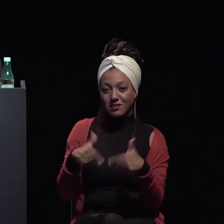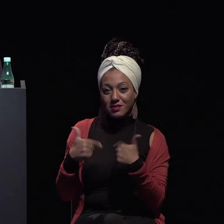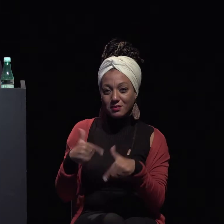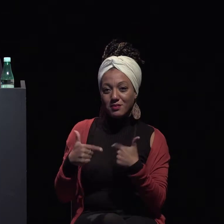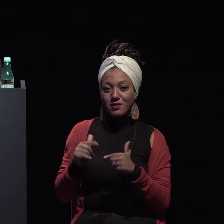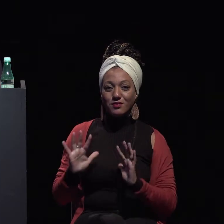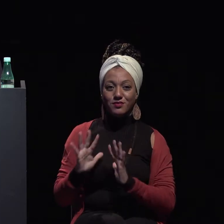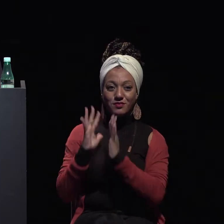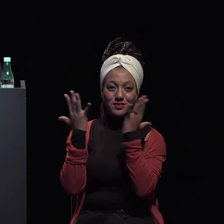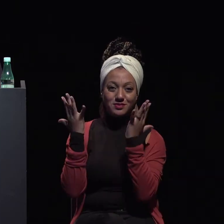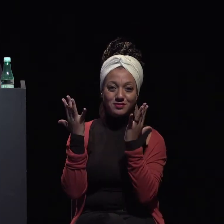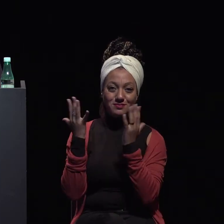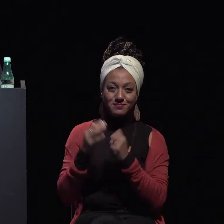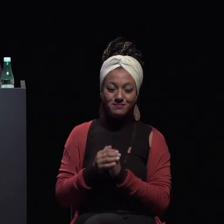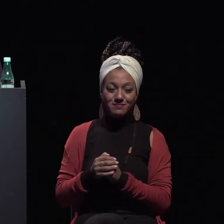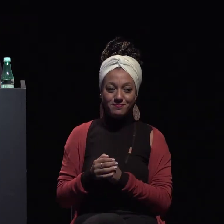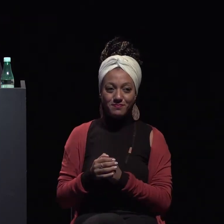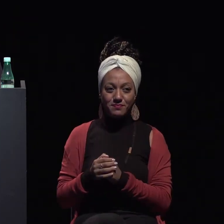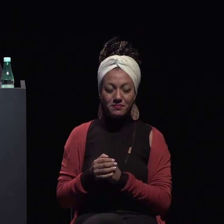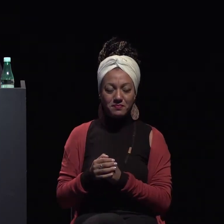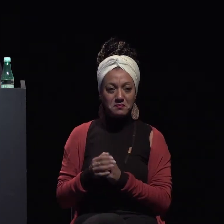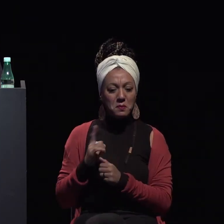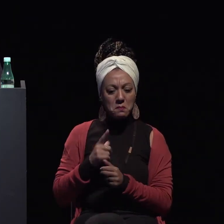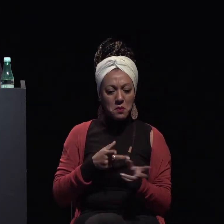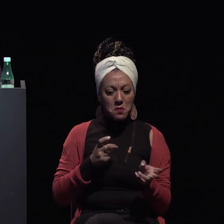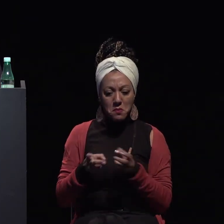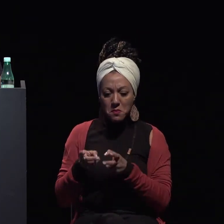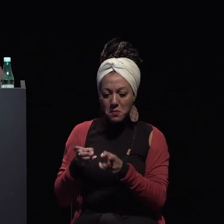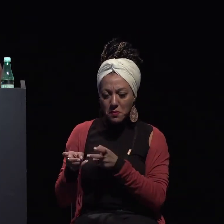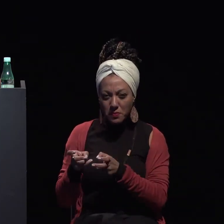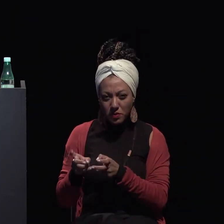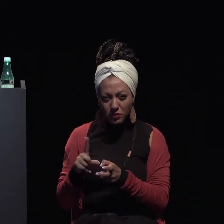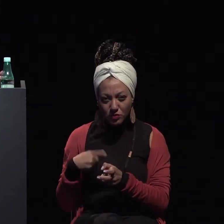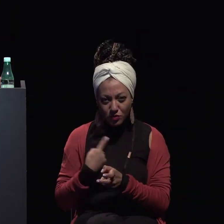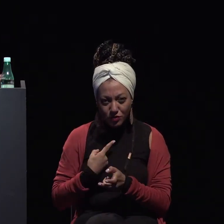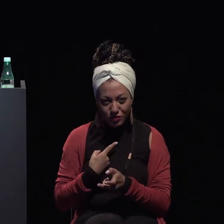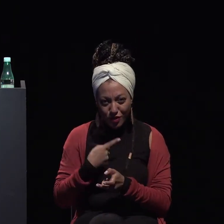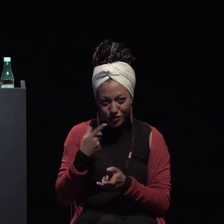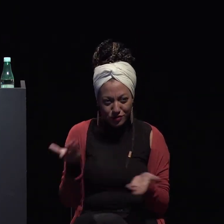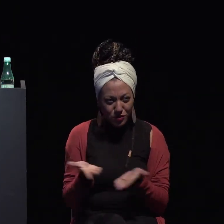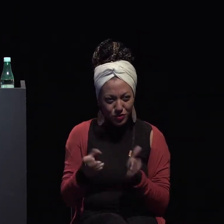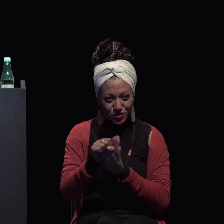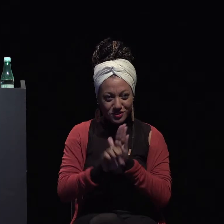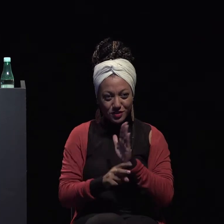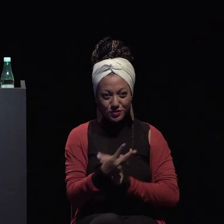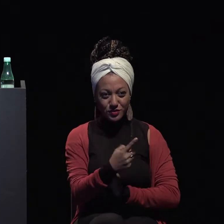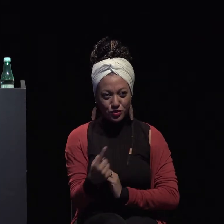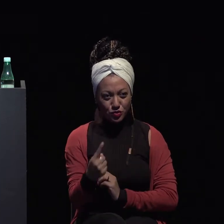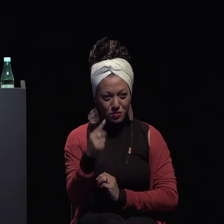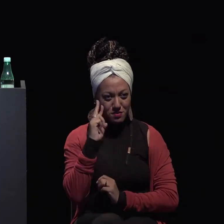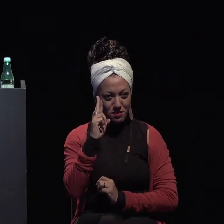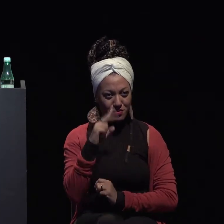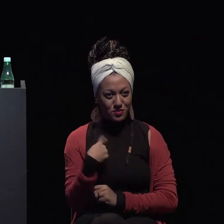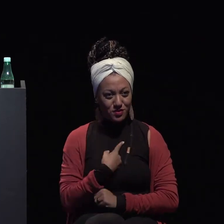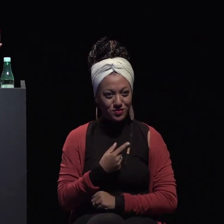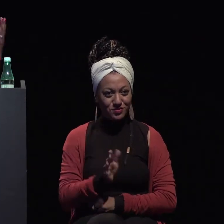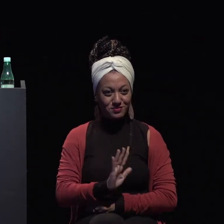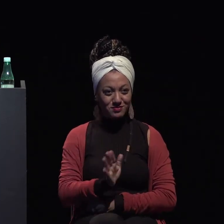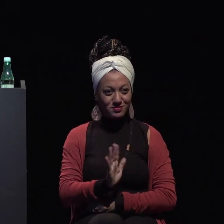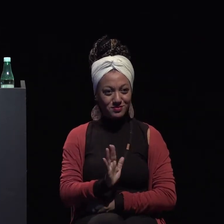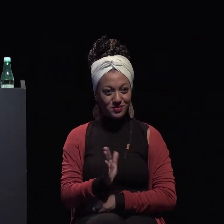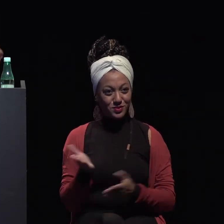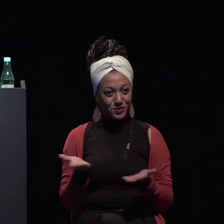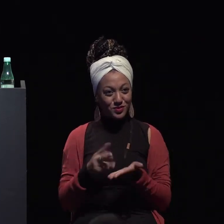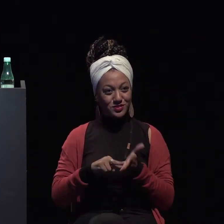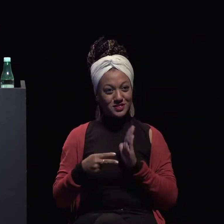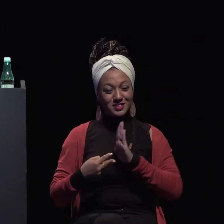E a gente percebeu que essas nossas histórias não são só nossas hoje, século XXI, né? Elas são